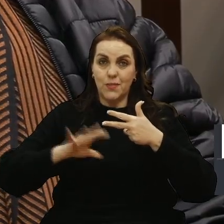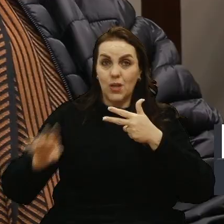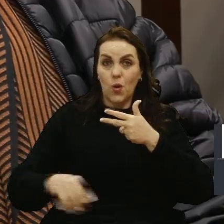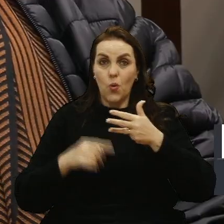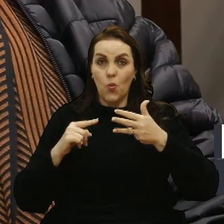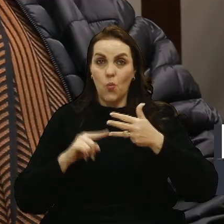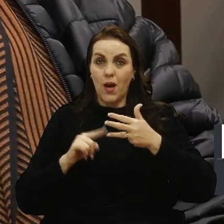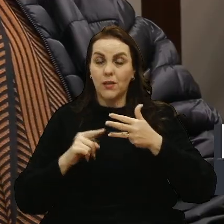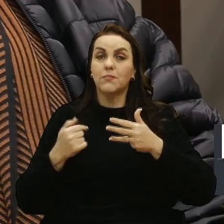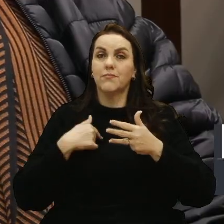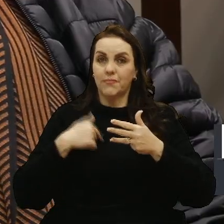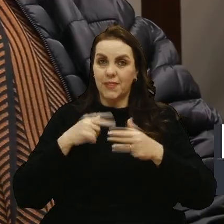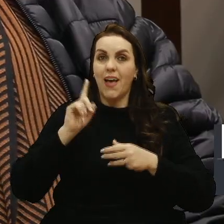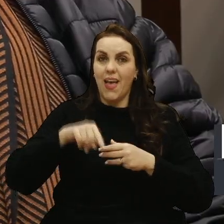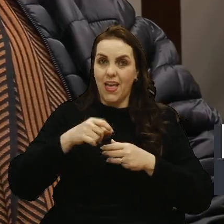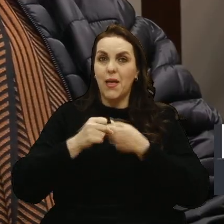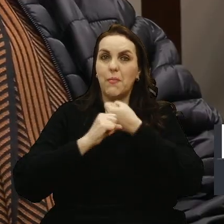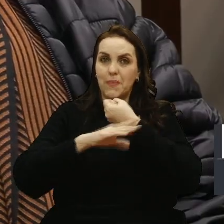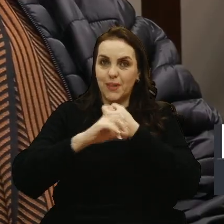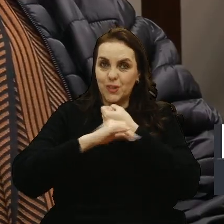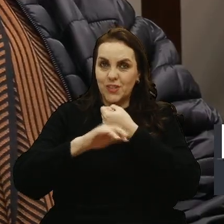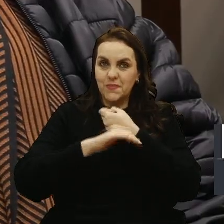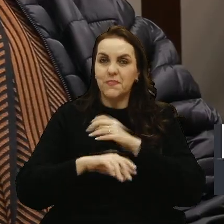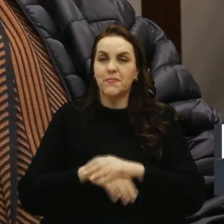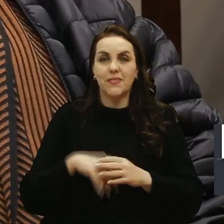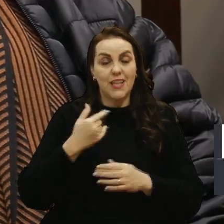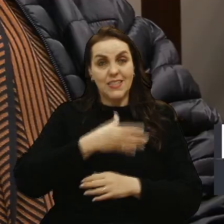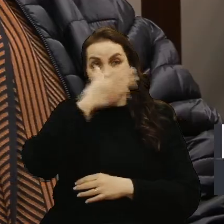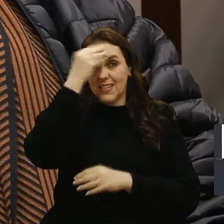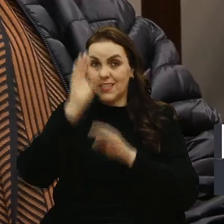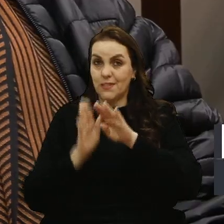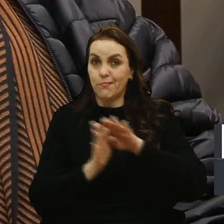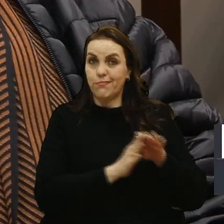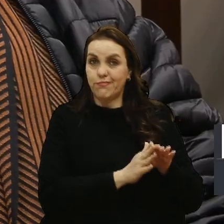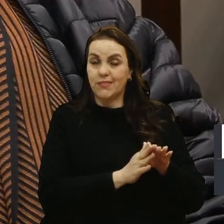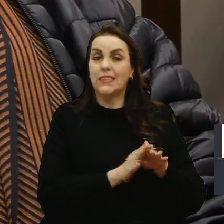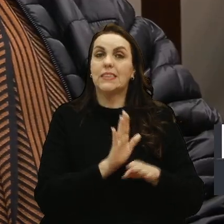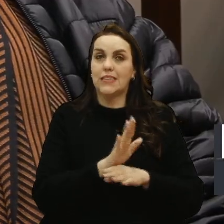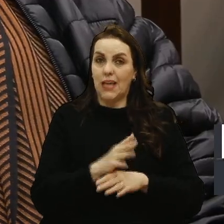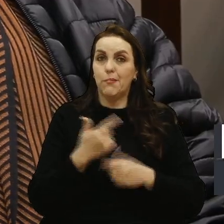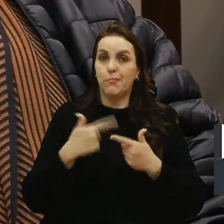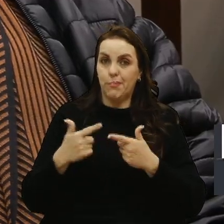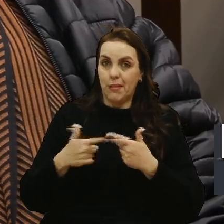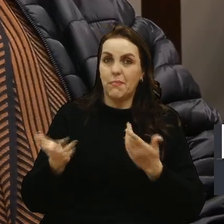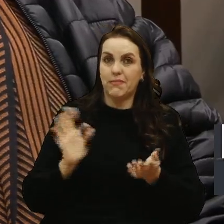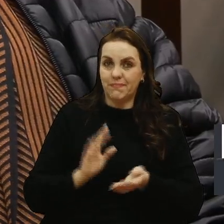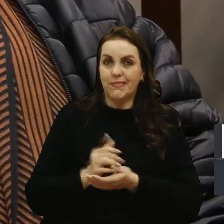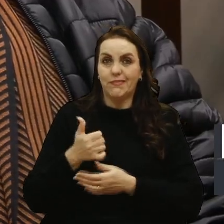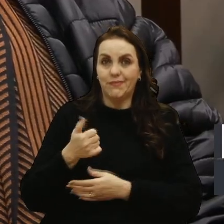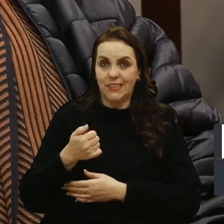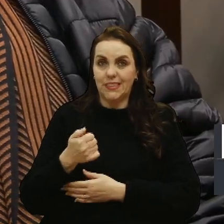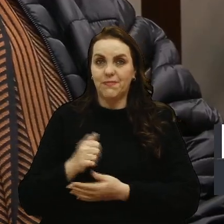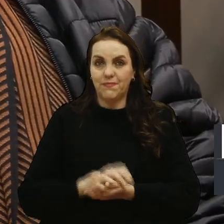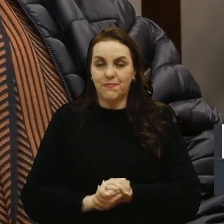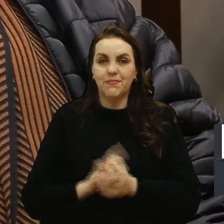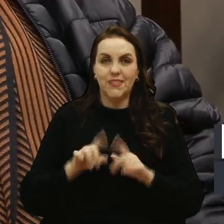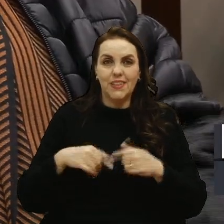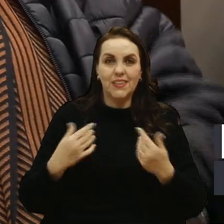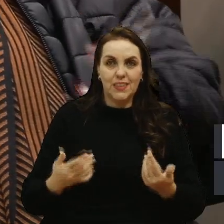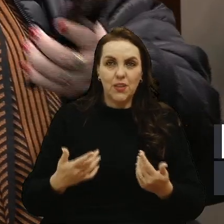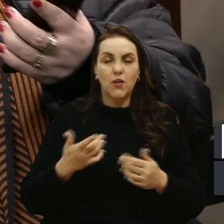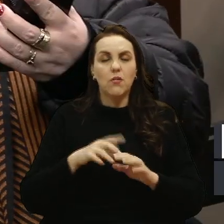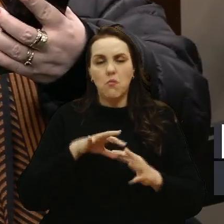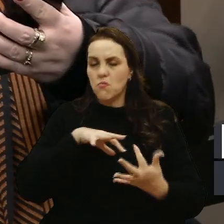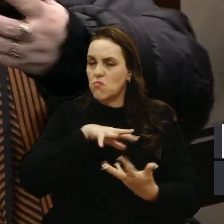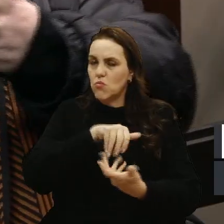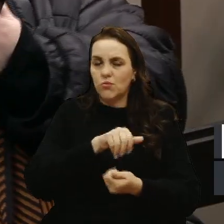a gente não aprende que o quarto poder é a mídia. E quando a gente esquece dele, acaba se ferrando muitas vezes, né? Então, isso aí faz parte, sempre vai fazer parte do mundo, desde que o